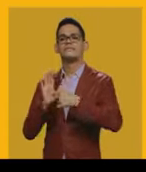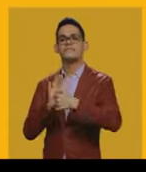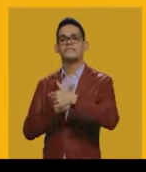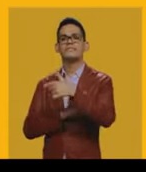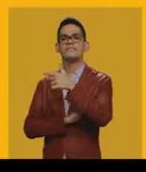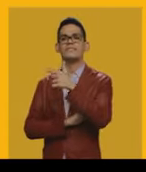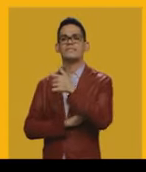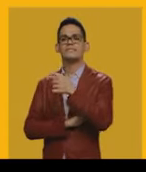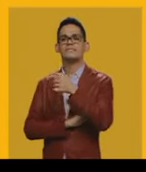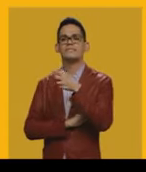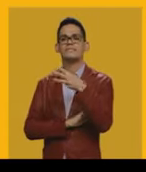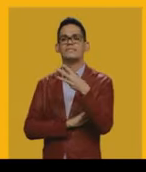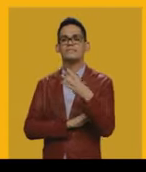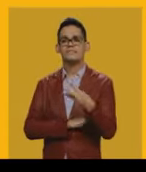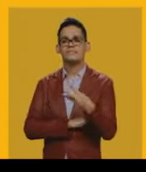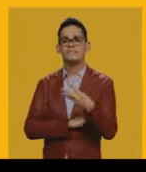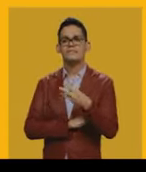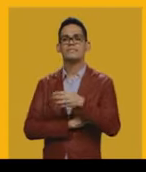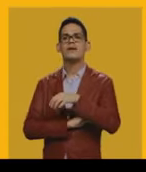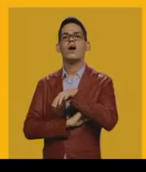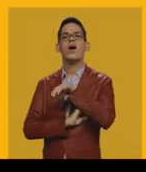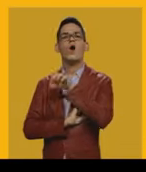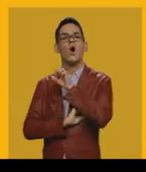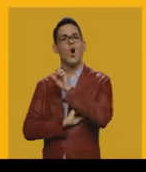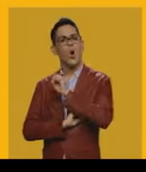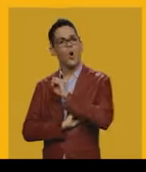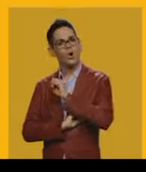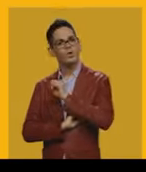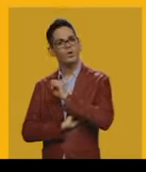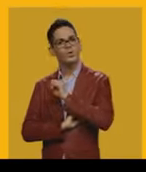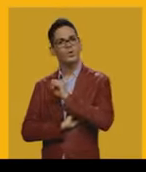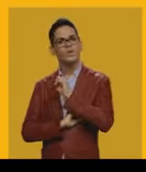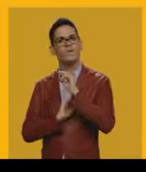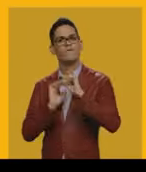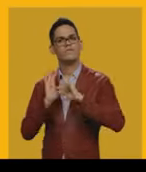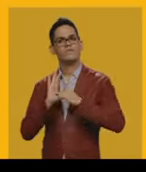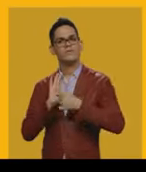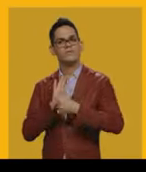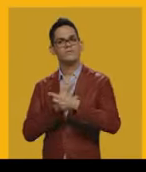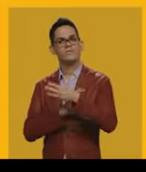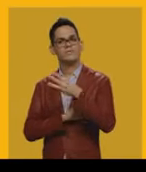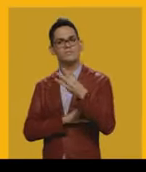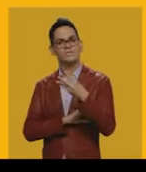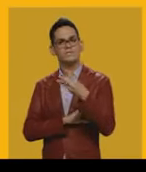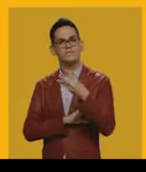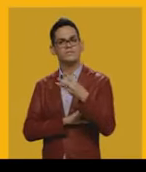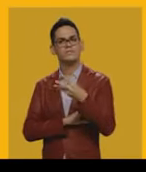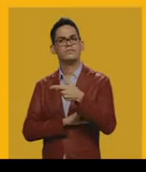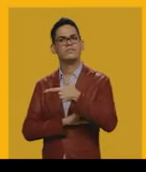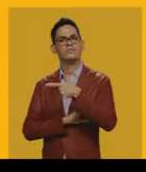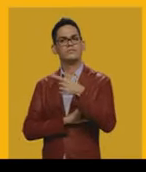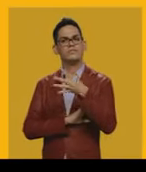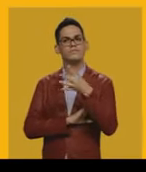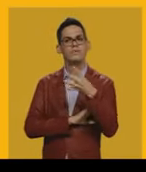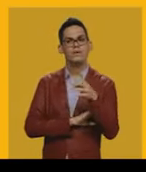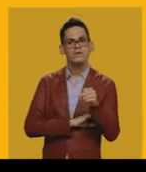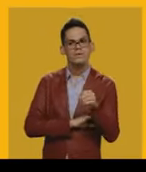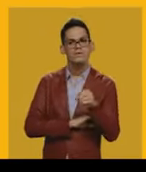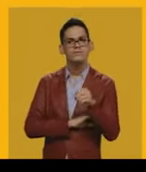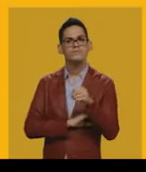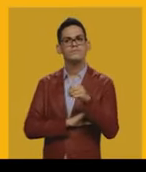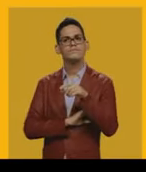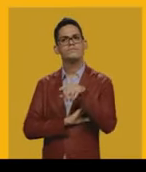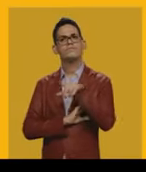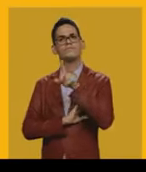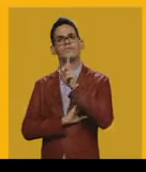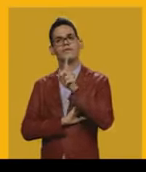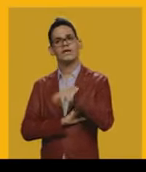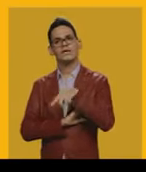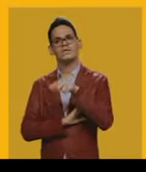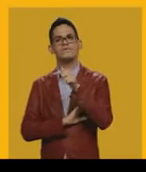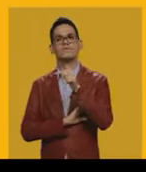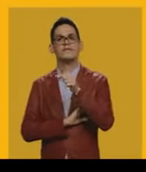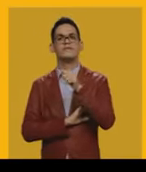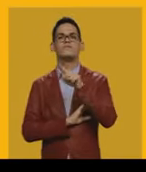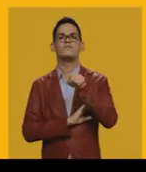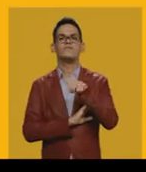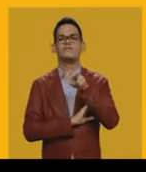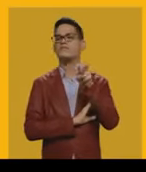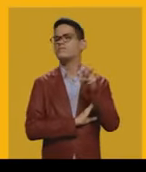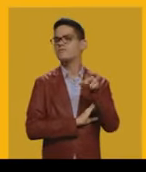273. 8 vezes 3, 30, 240. E 7,5 vezes x,